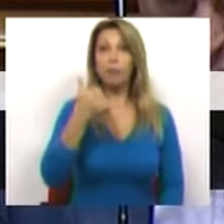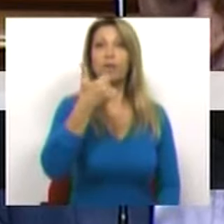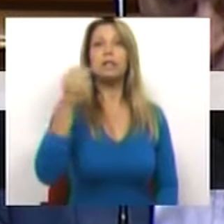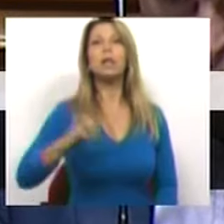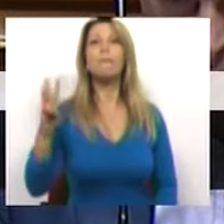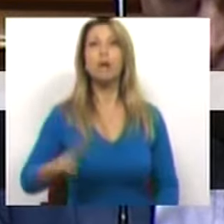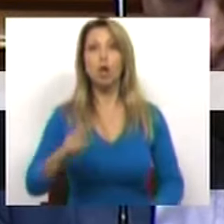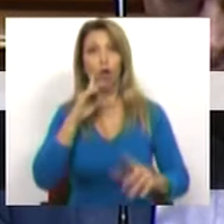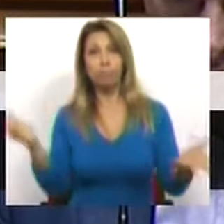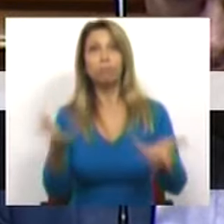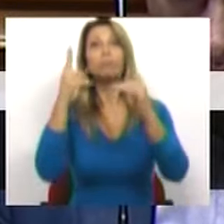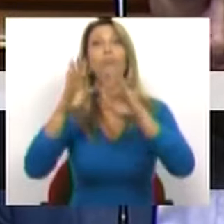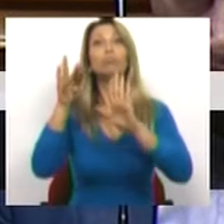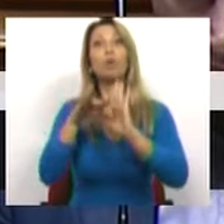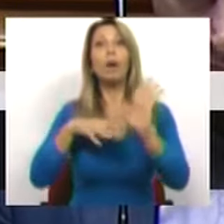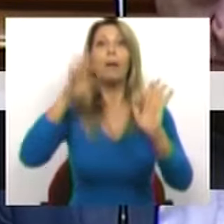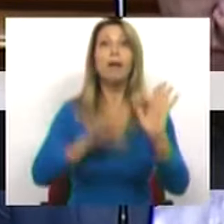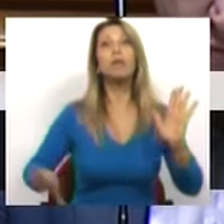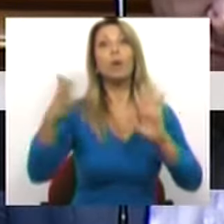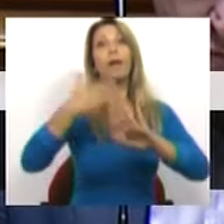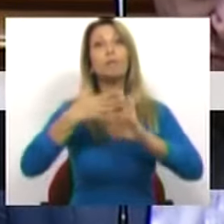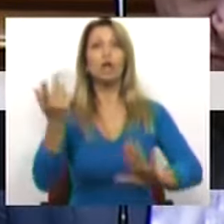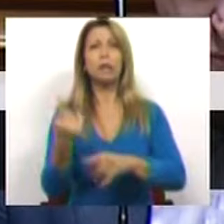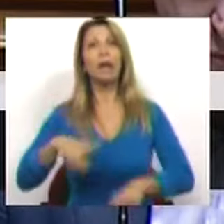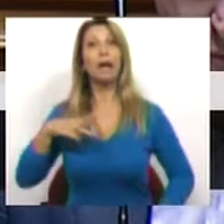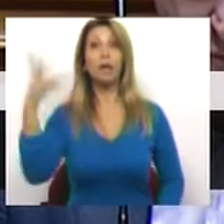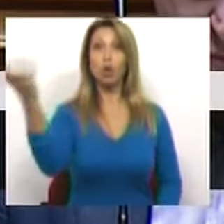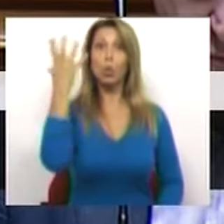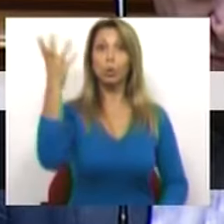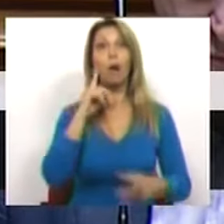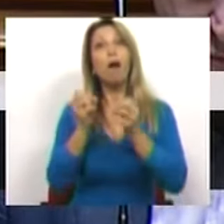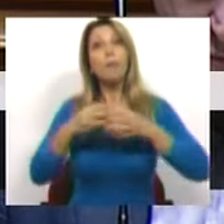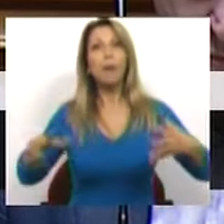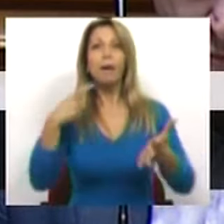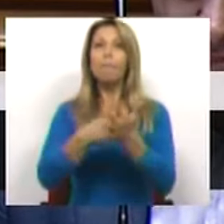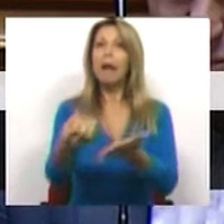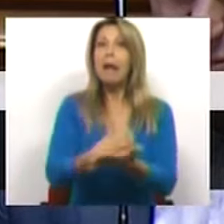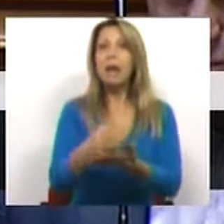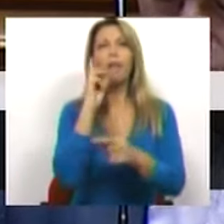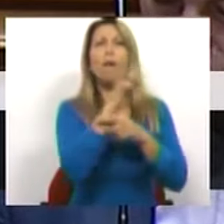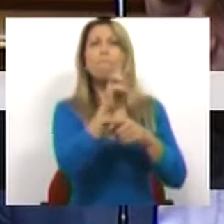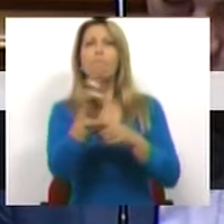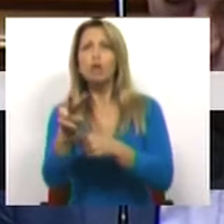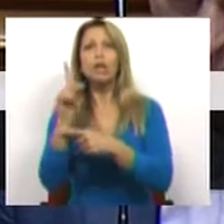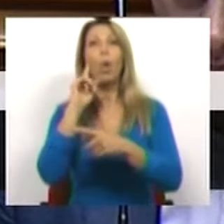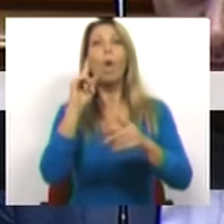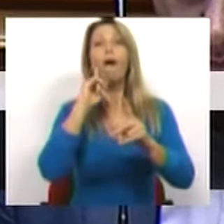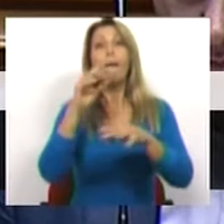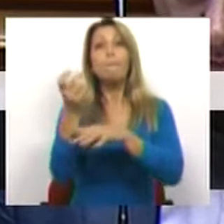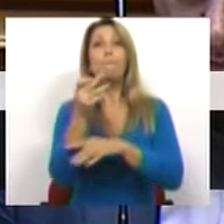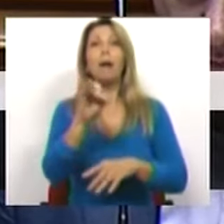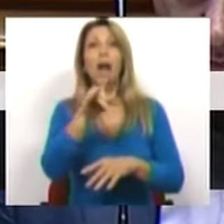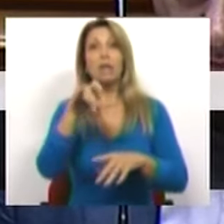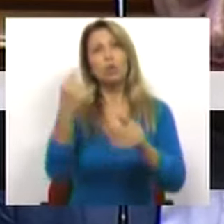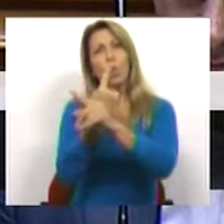realização de um Programa Nacional de Emergência do Património Cultural. Alargamento do regime de gratuitidade da entrada nos museus, palácios e monumentos nacionais.